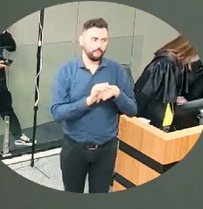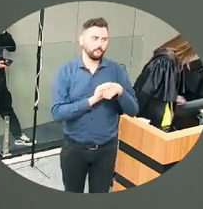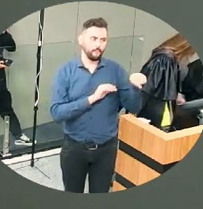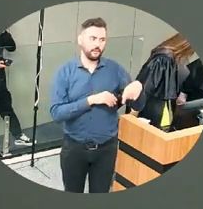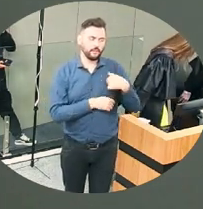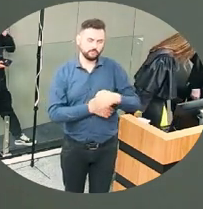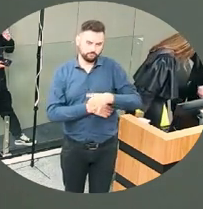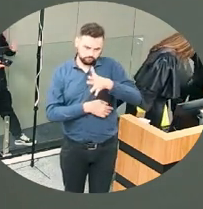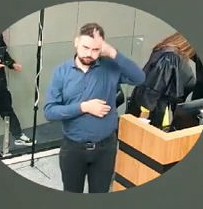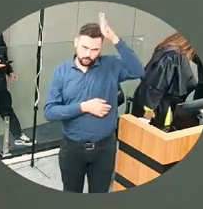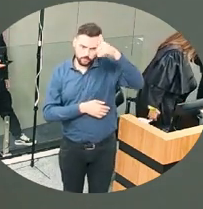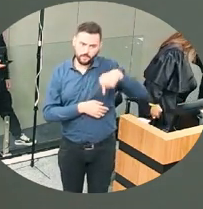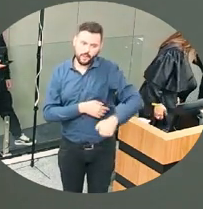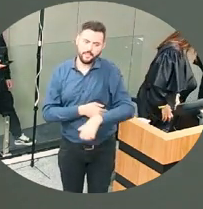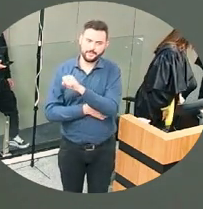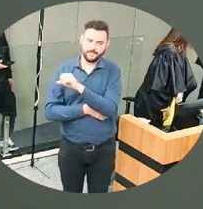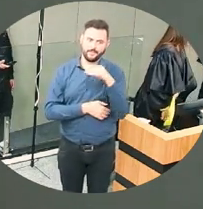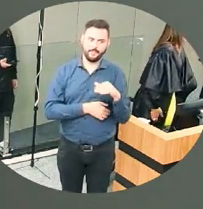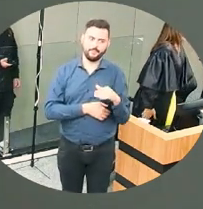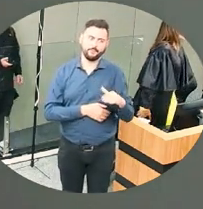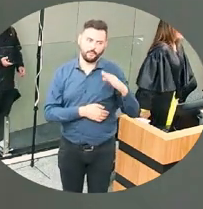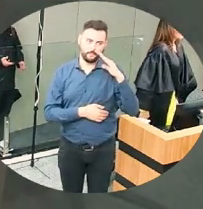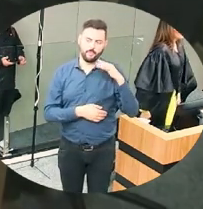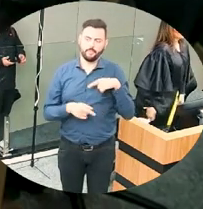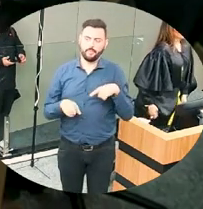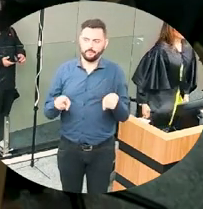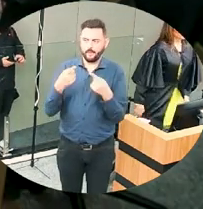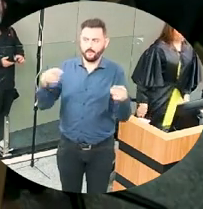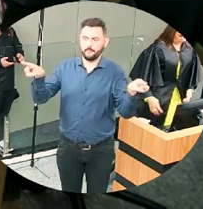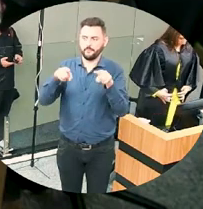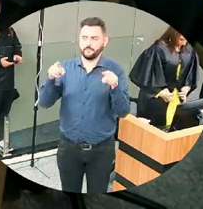do Corpo de Bombeiros Militar de Santa